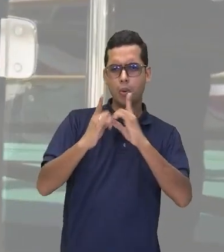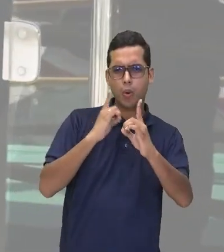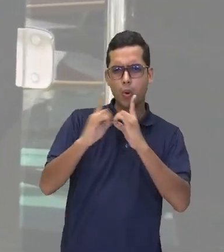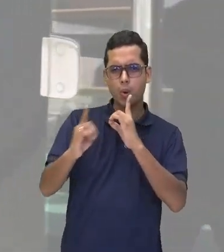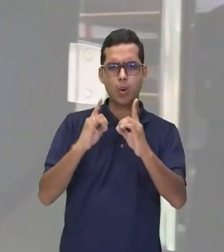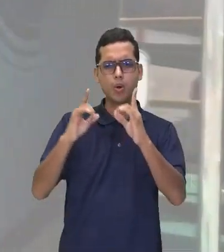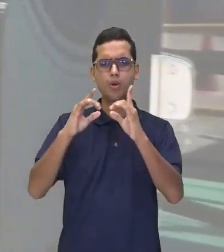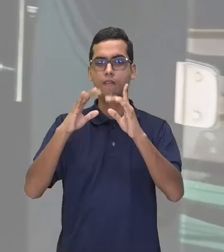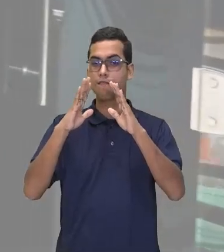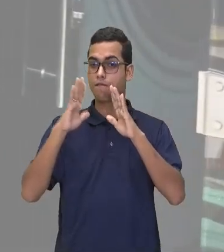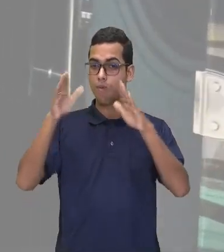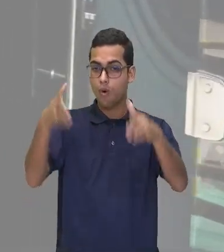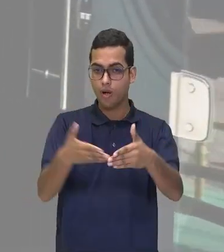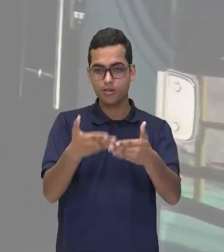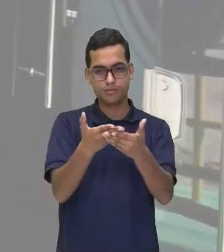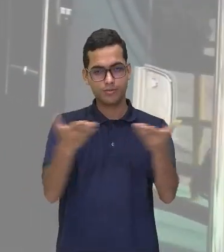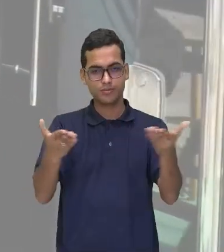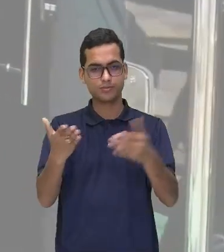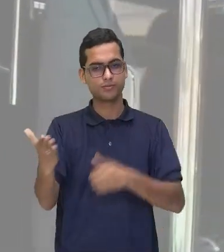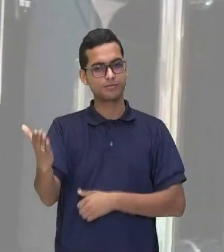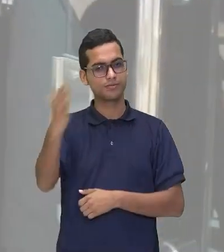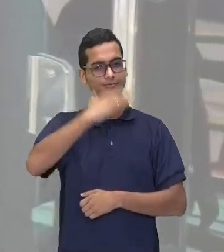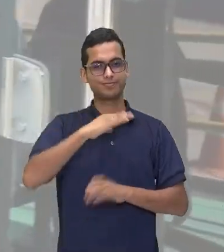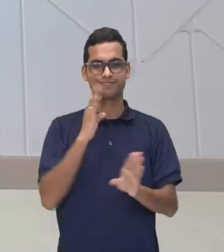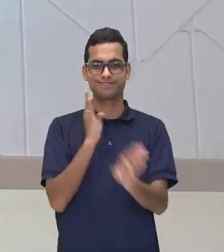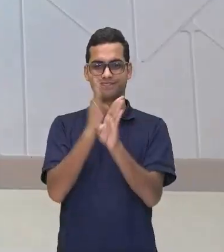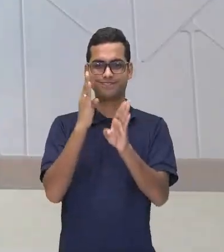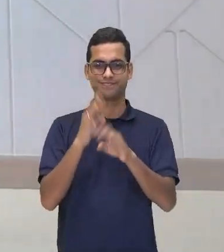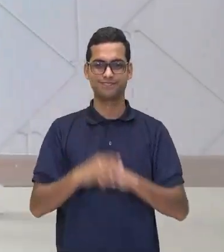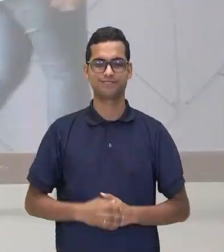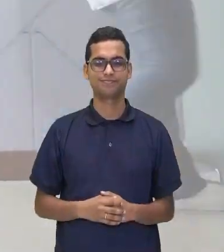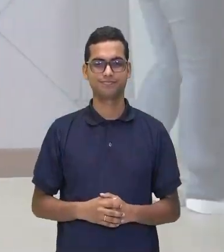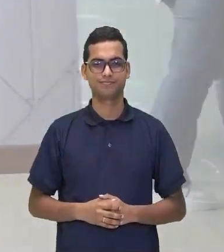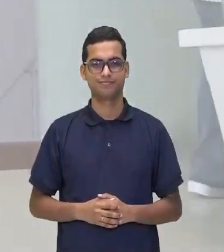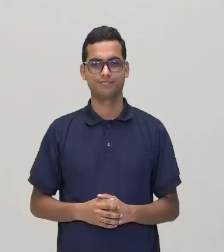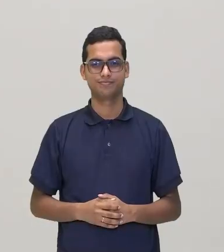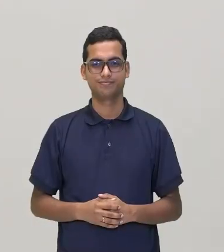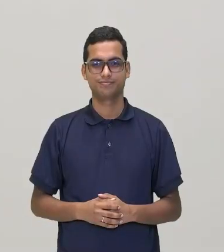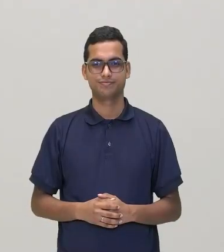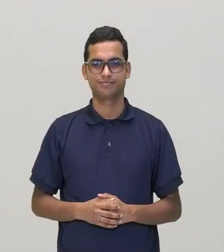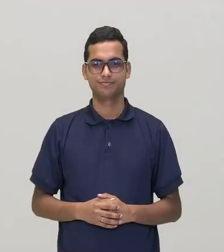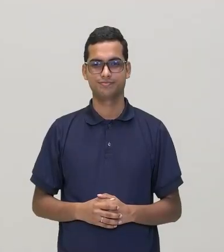vocês. Vamos lá descobrir? Venham!